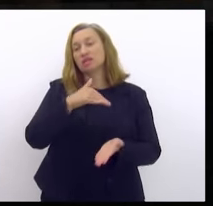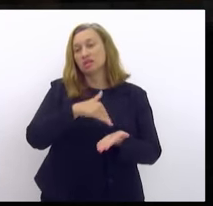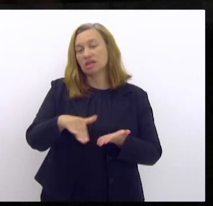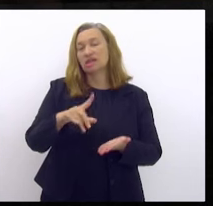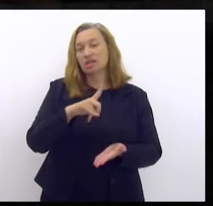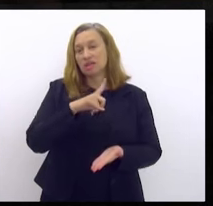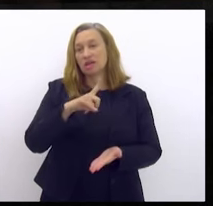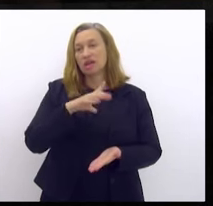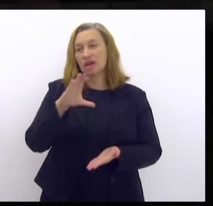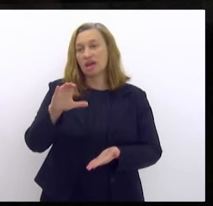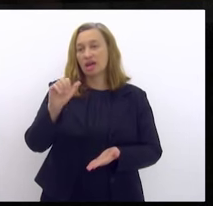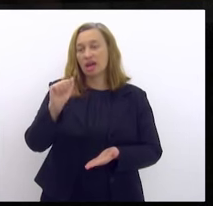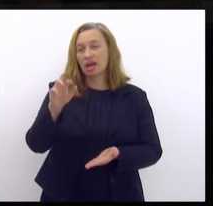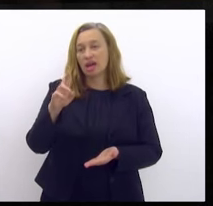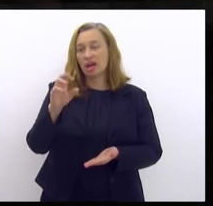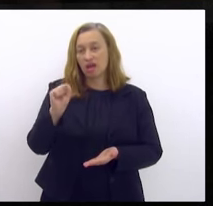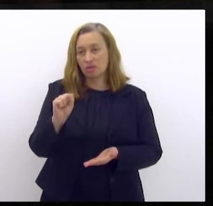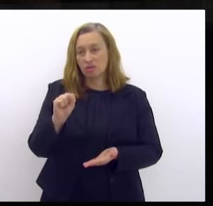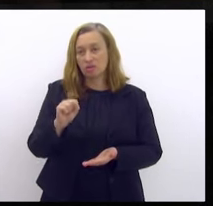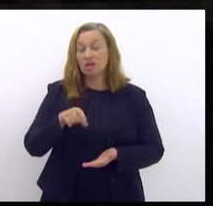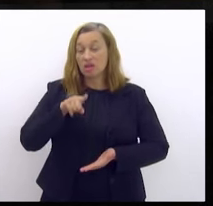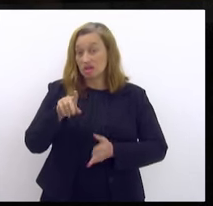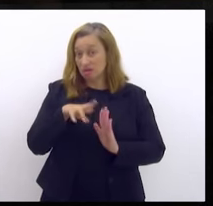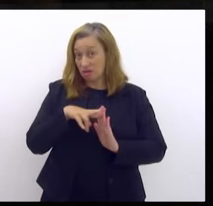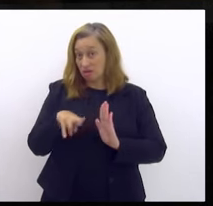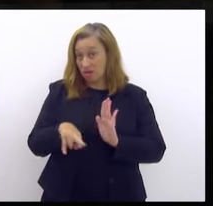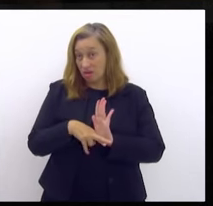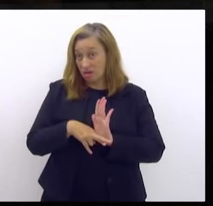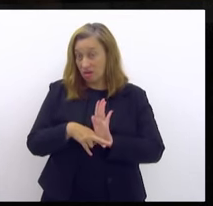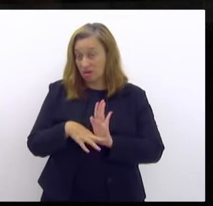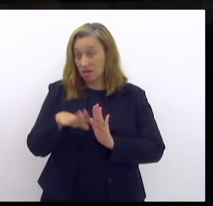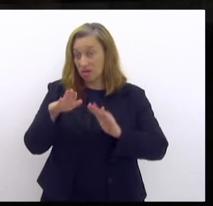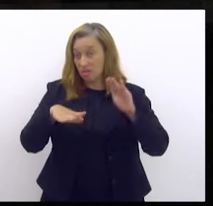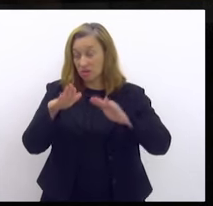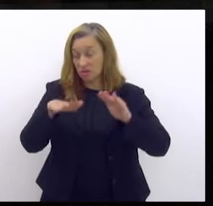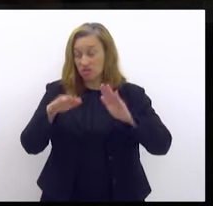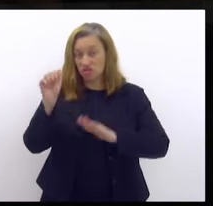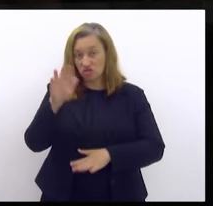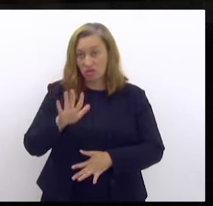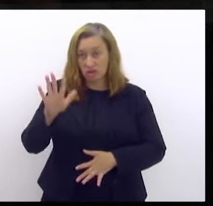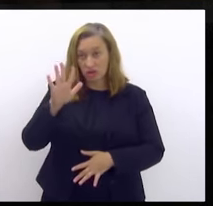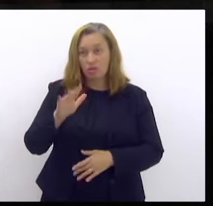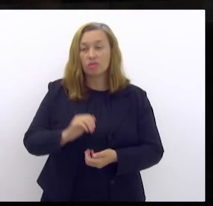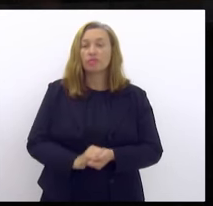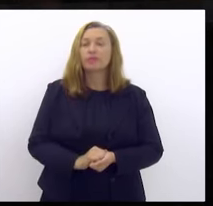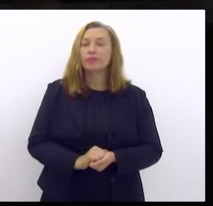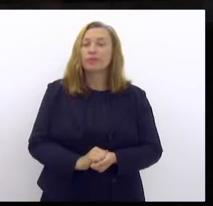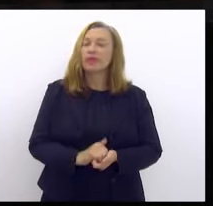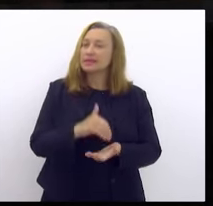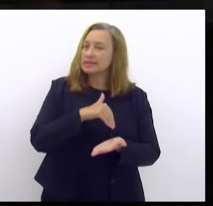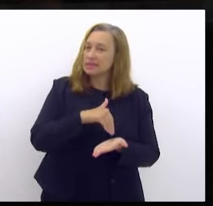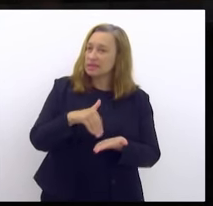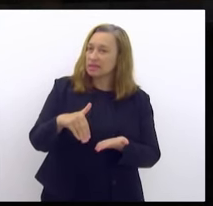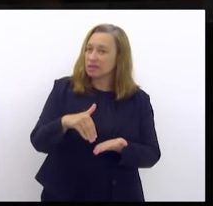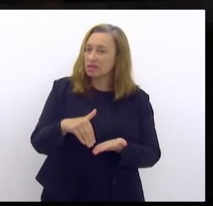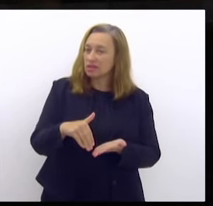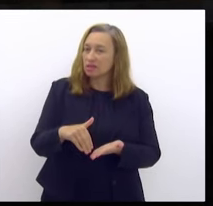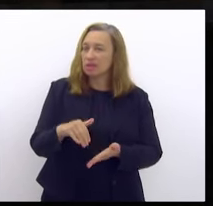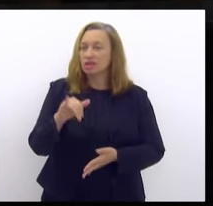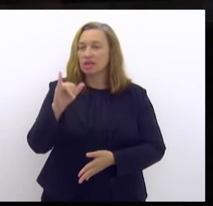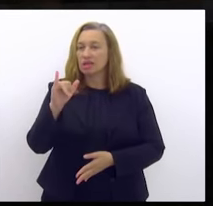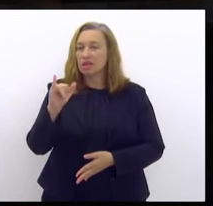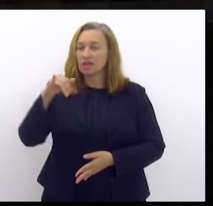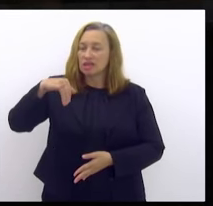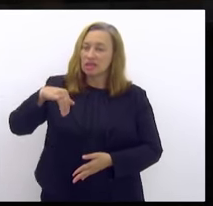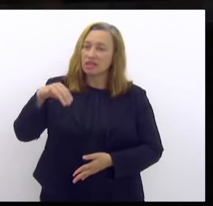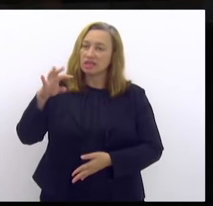comissionado. E esta regra é mais ou menos geral. Na Secretaria Intergeracional